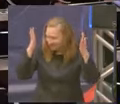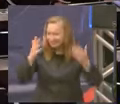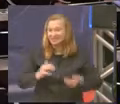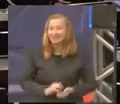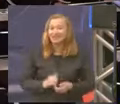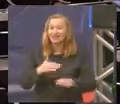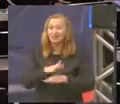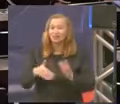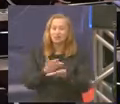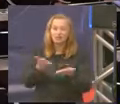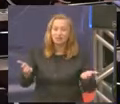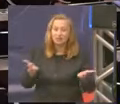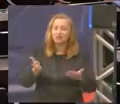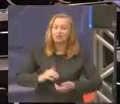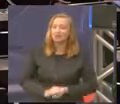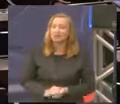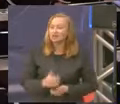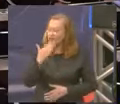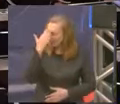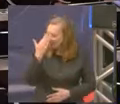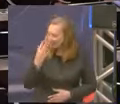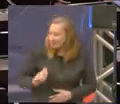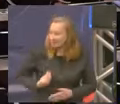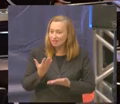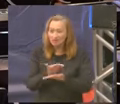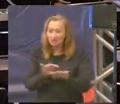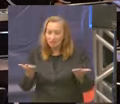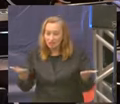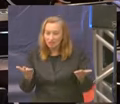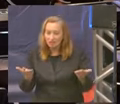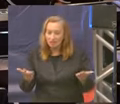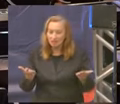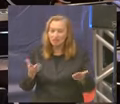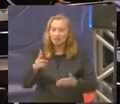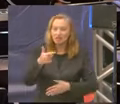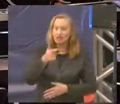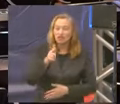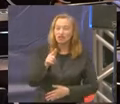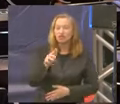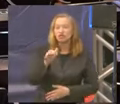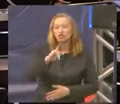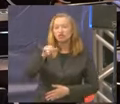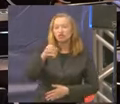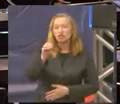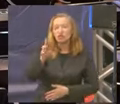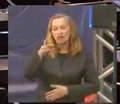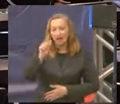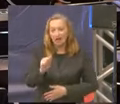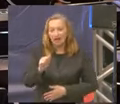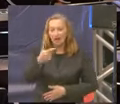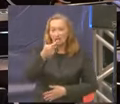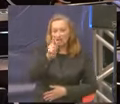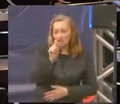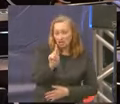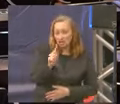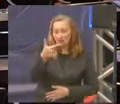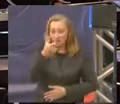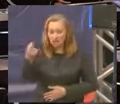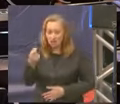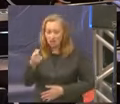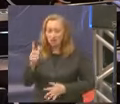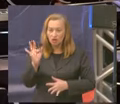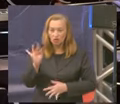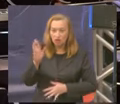Autoridades presentes, senhoras e senhores, agradecemos a presença de todos na jornada G20 do Fórum da Alerj. Lembrando que amanhã